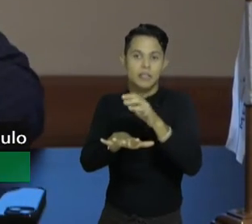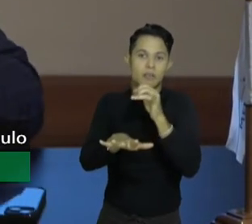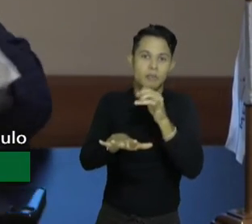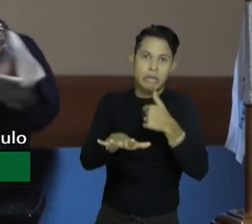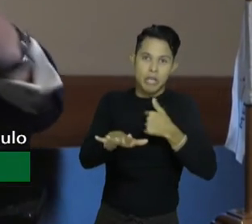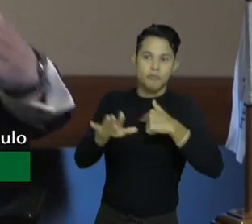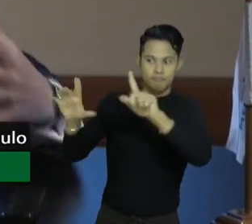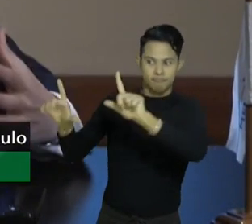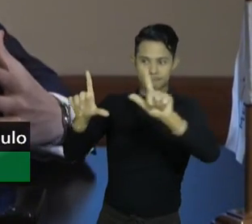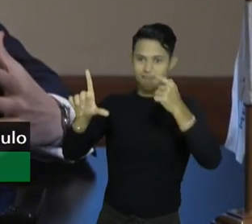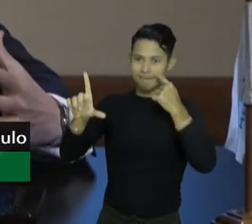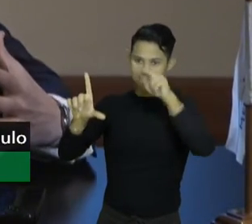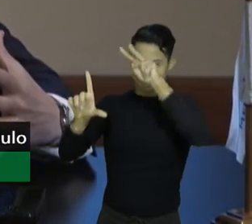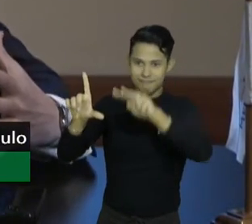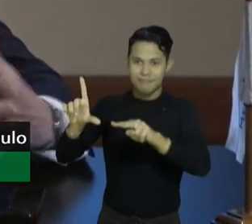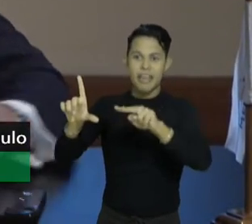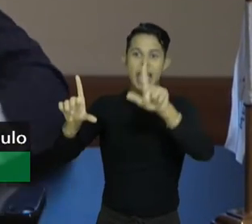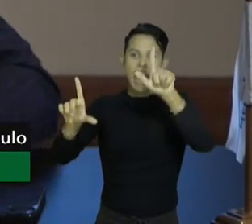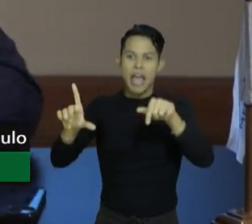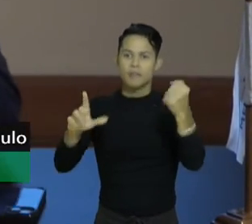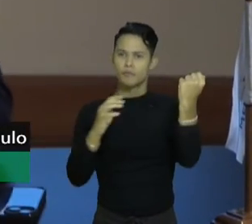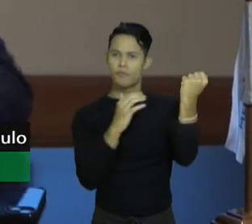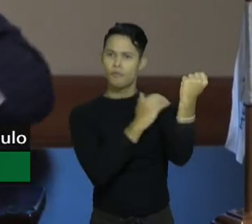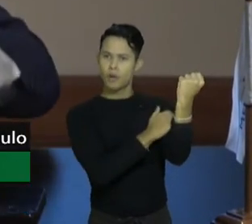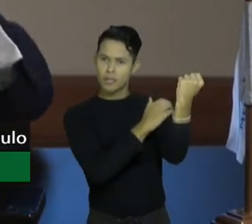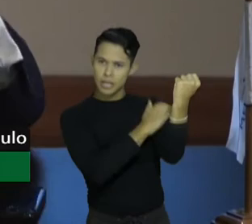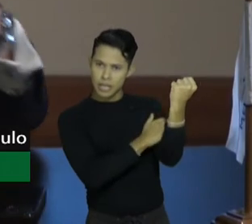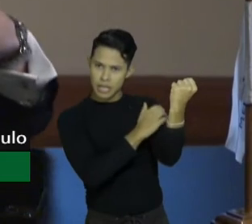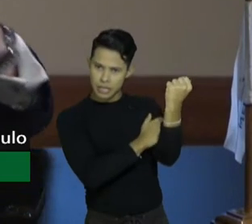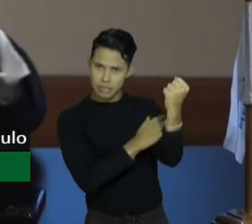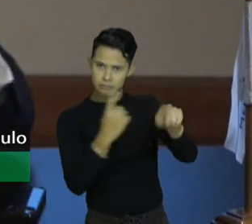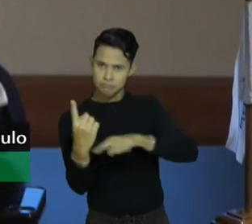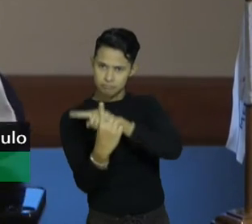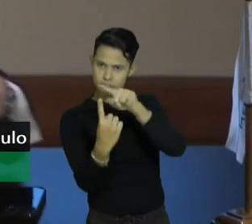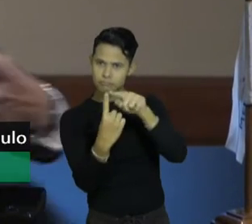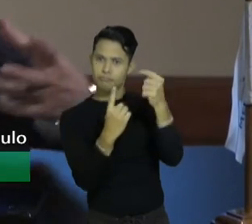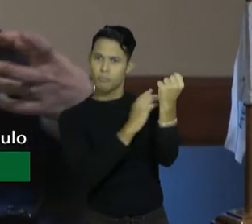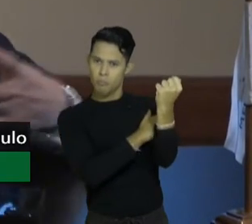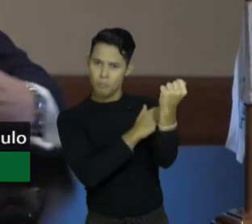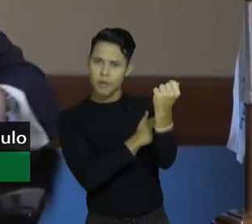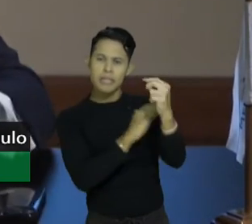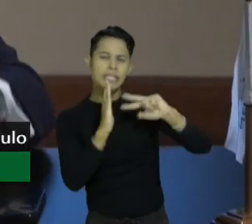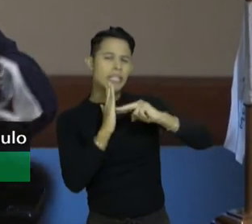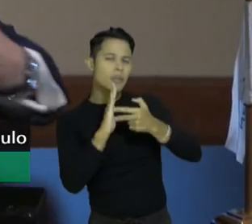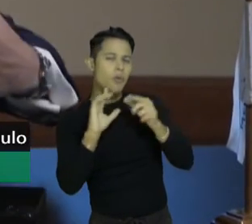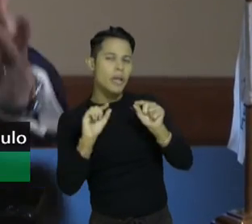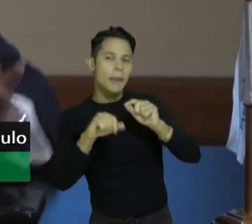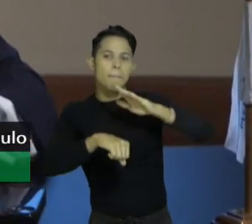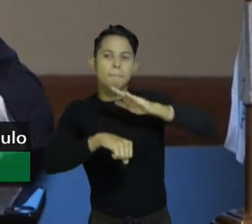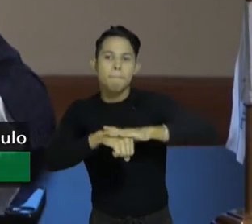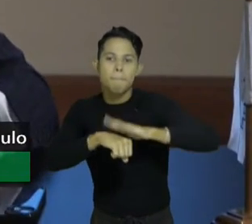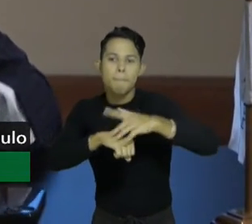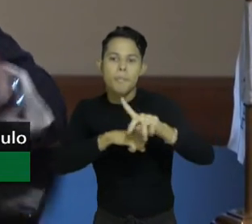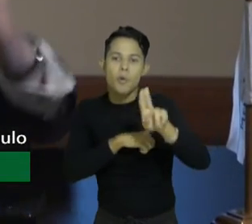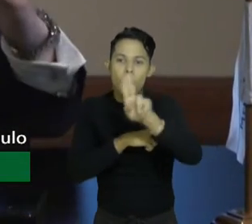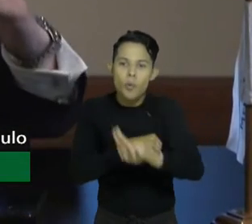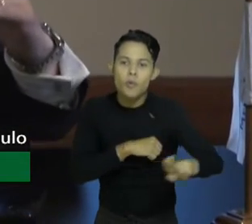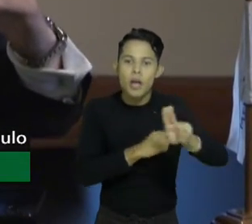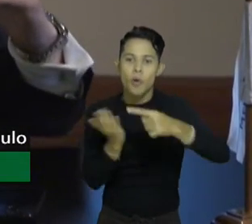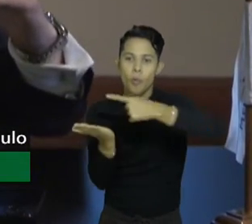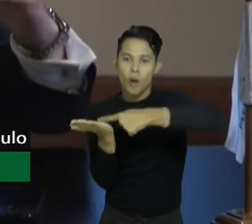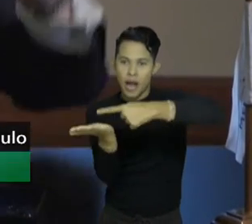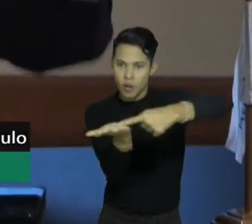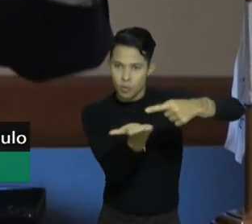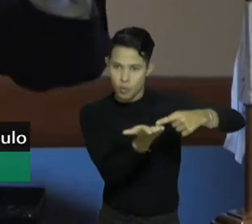slide uma integração Fortaleza ou em que você utiliza os acordos regionais o Mercosul por exemplo